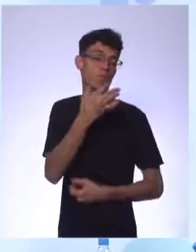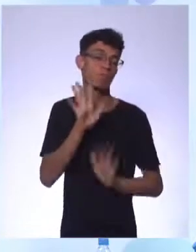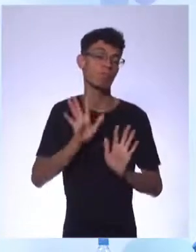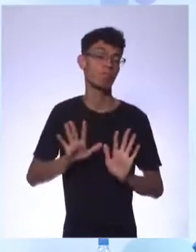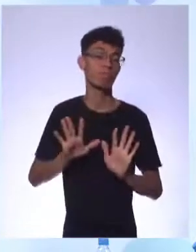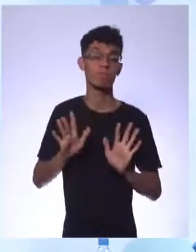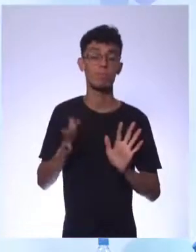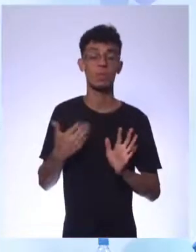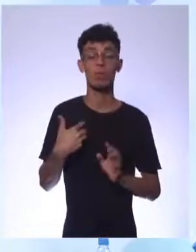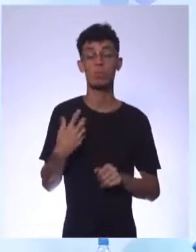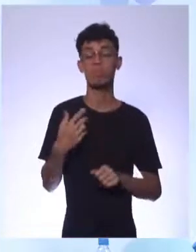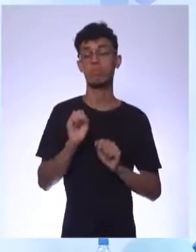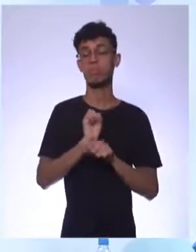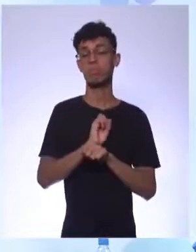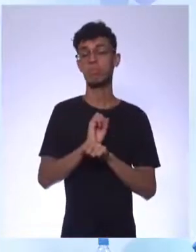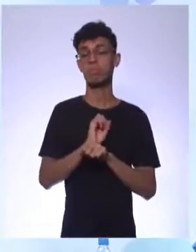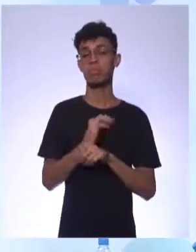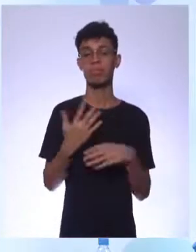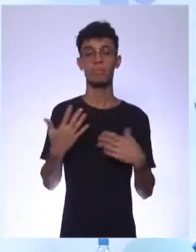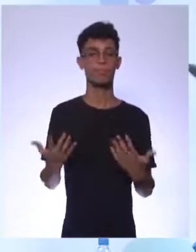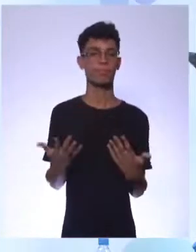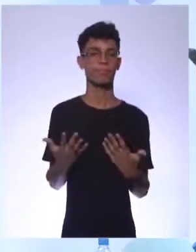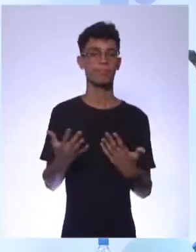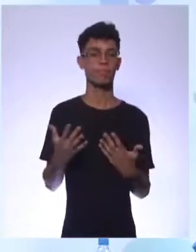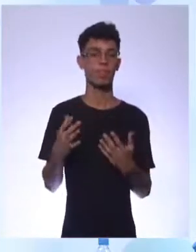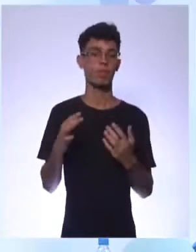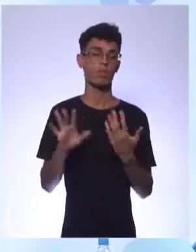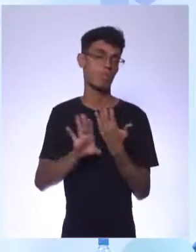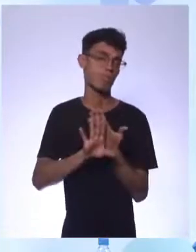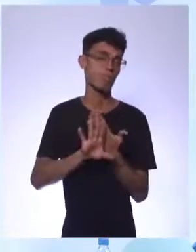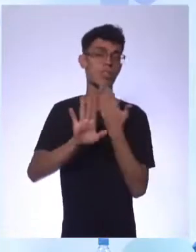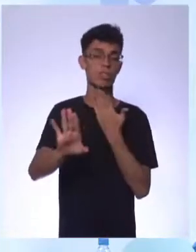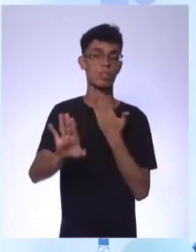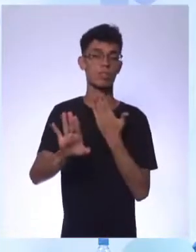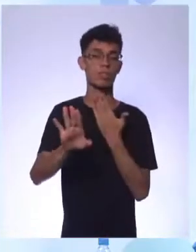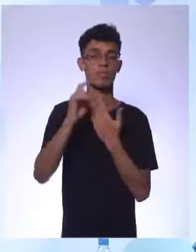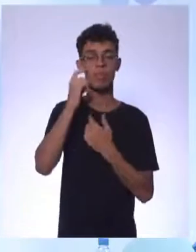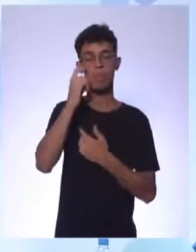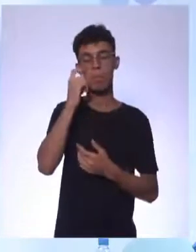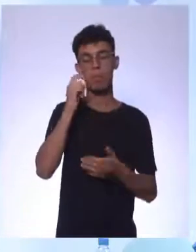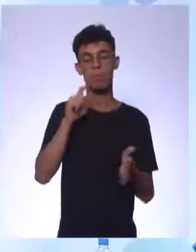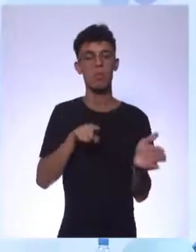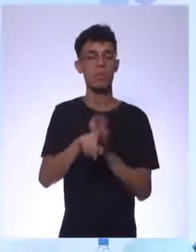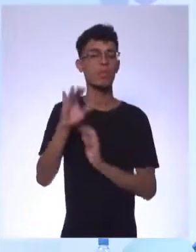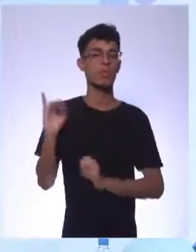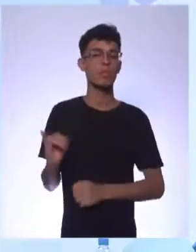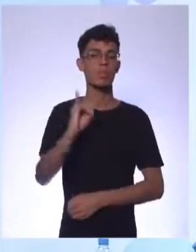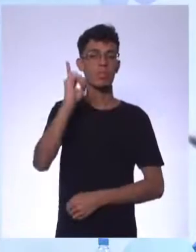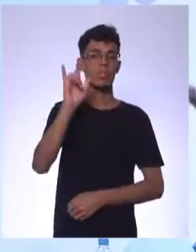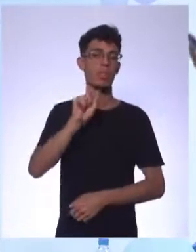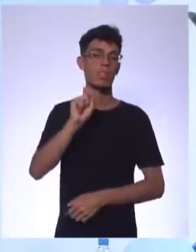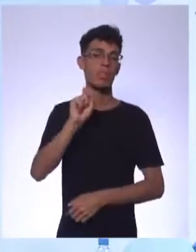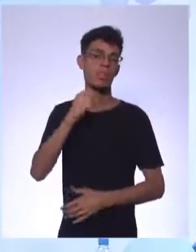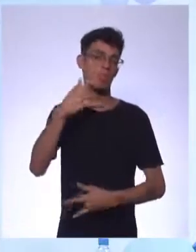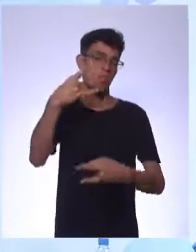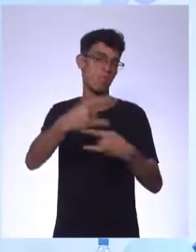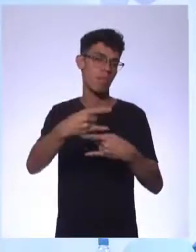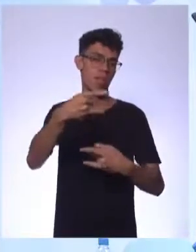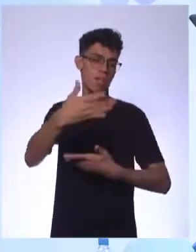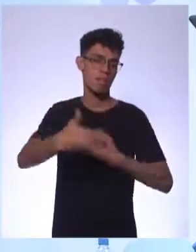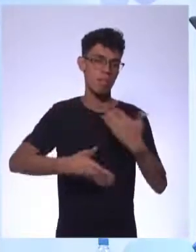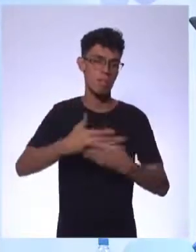então, você não está sempre certo, você afasta as pessoas. E aí tem uma pergunta importante que está aqui, eu não vou abrir para a gente debater,